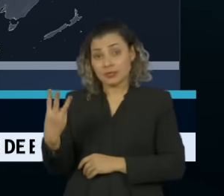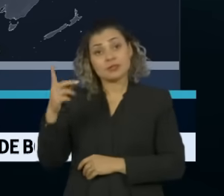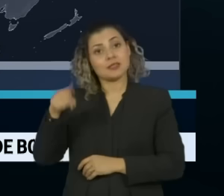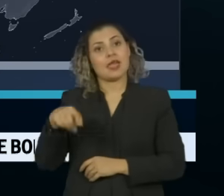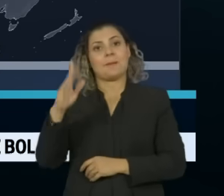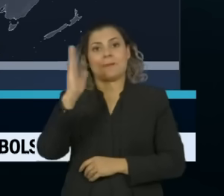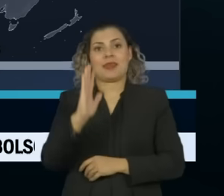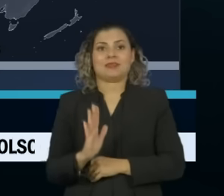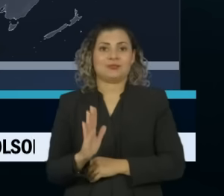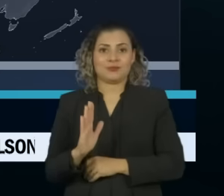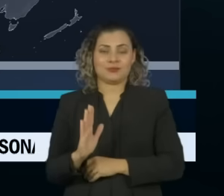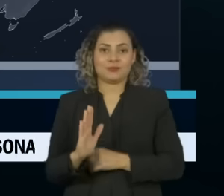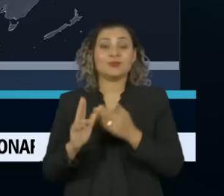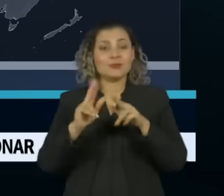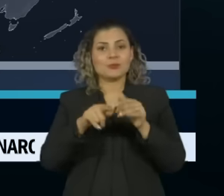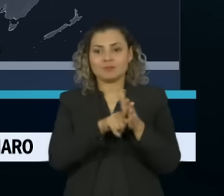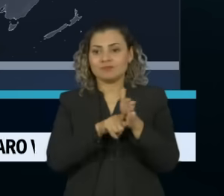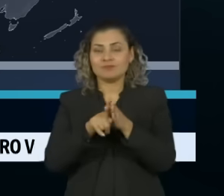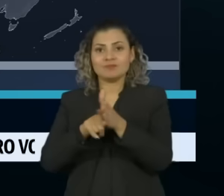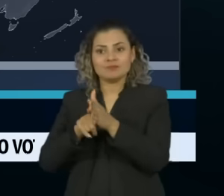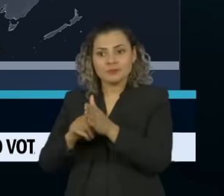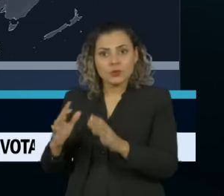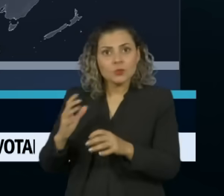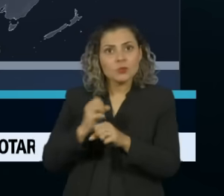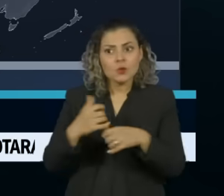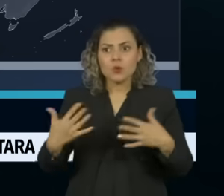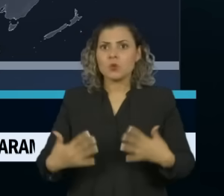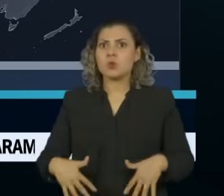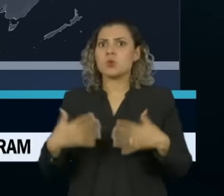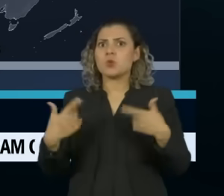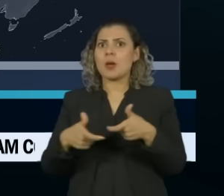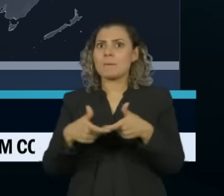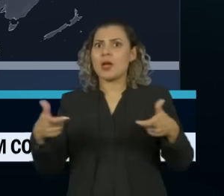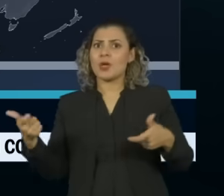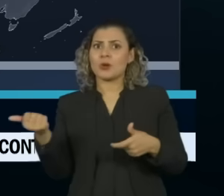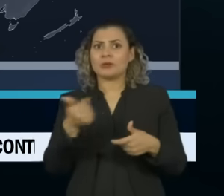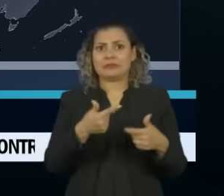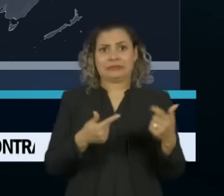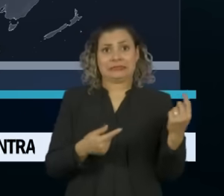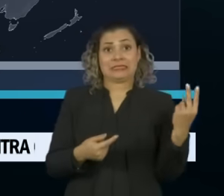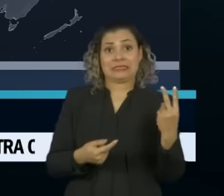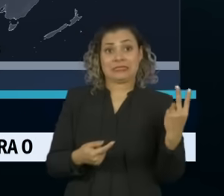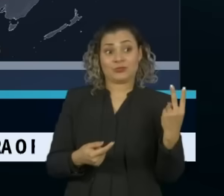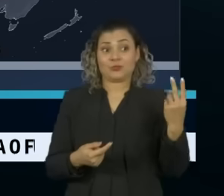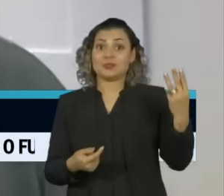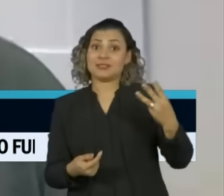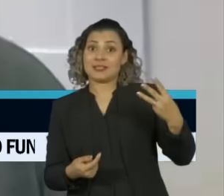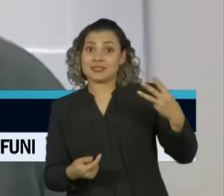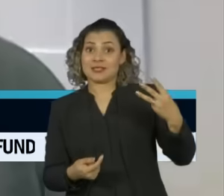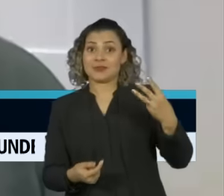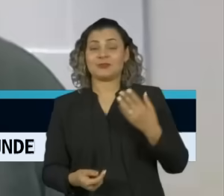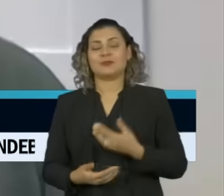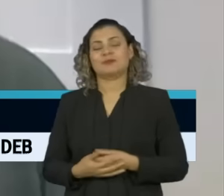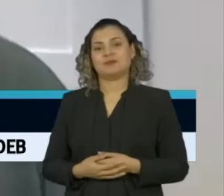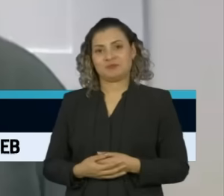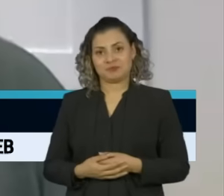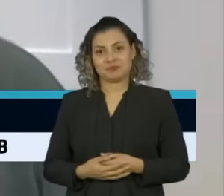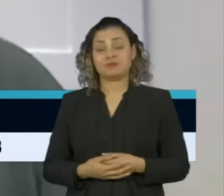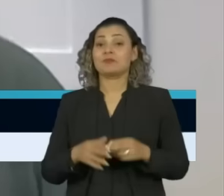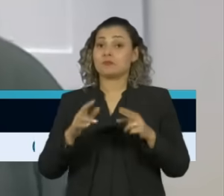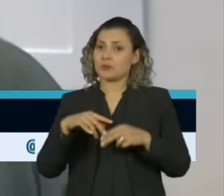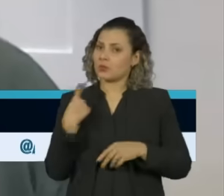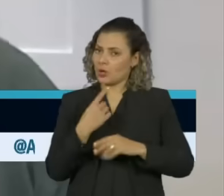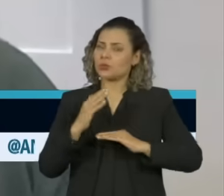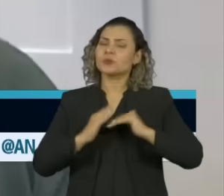segundo a Organização dos Estados Ibero-Americanos. Um número bem maior que o segundo e terceiro colocados. Nós temos profissionais